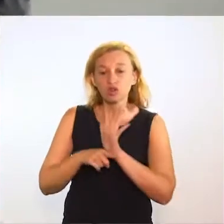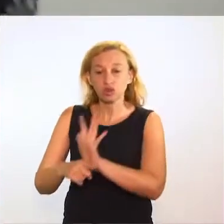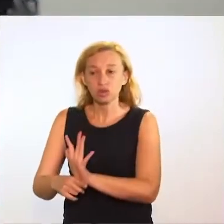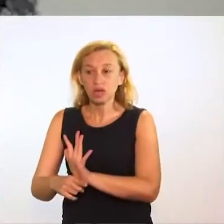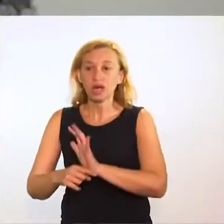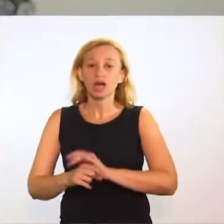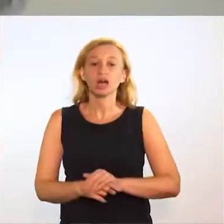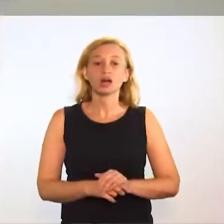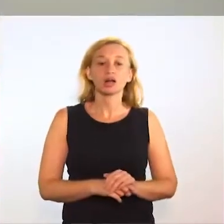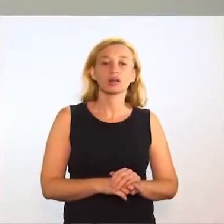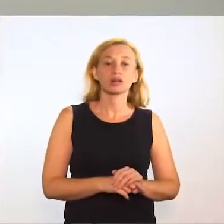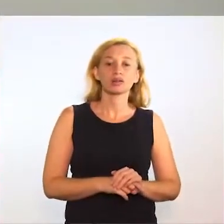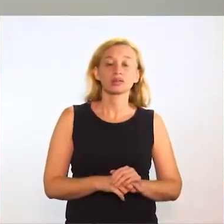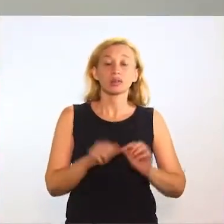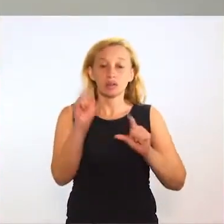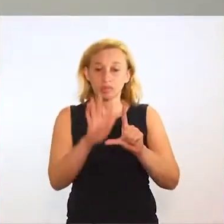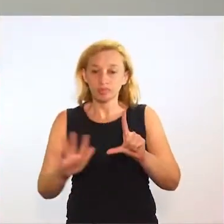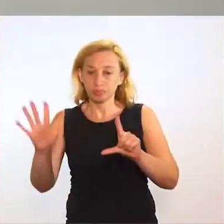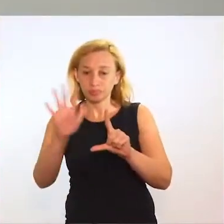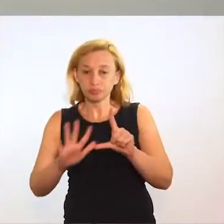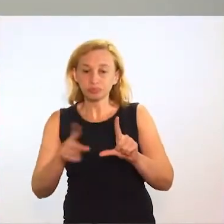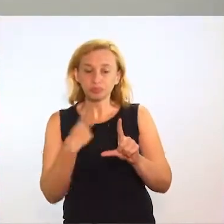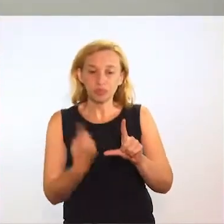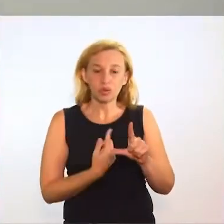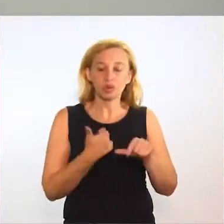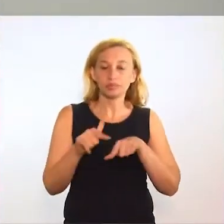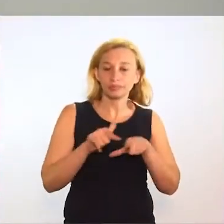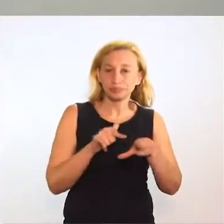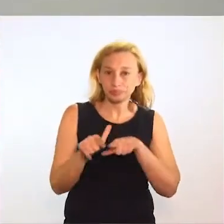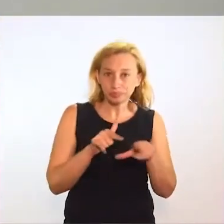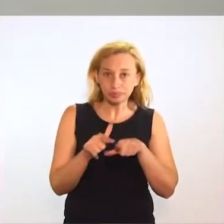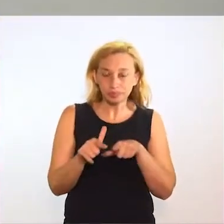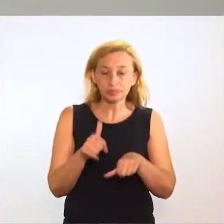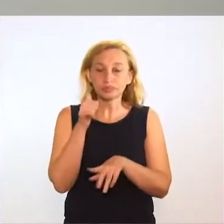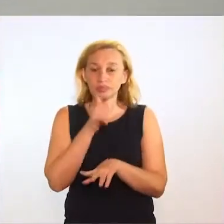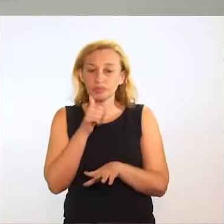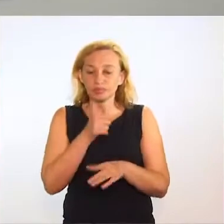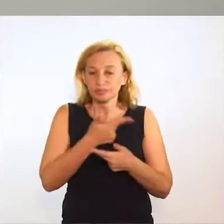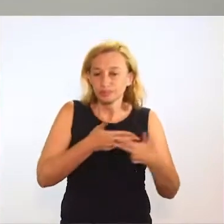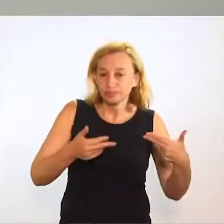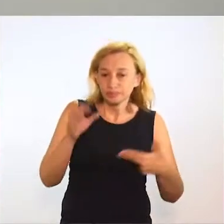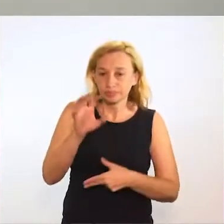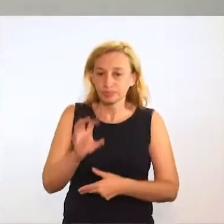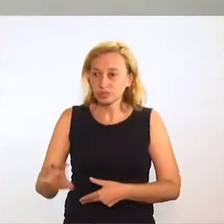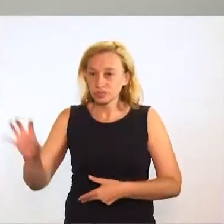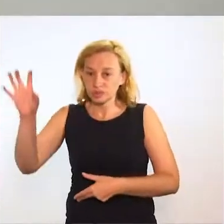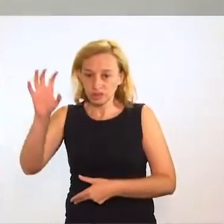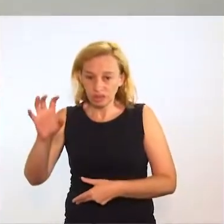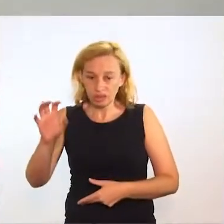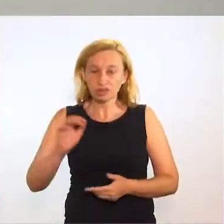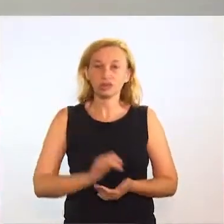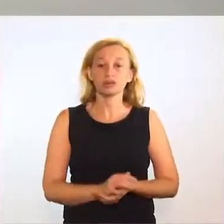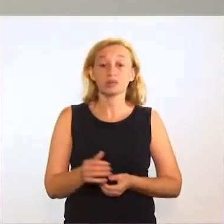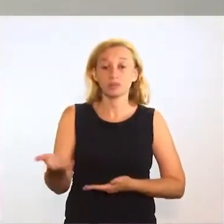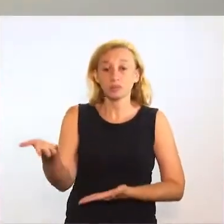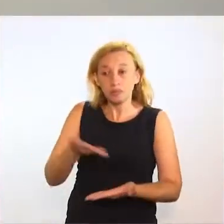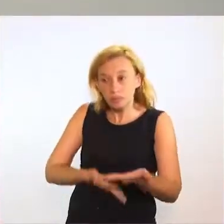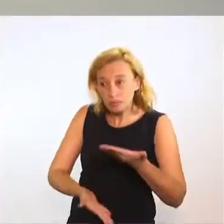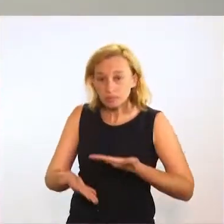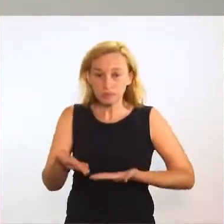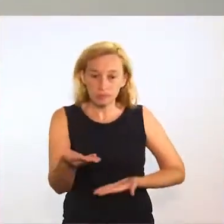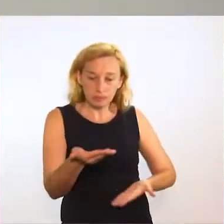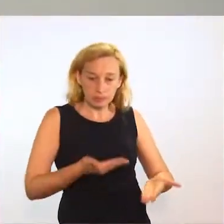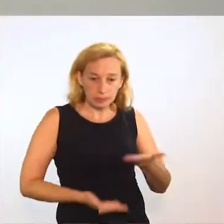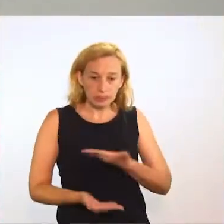Então, a gente, para o futuro, agora prevê que a gente vai ter essas plataformas para a gente trabalhar com essas mulheres de várias regiões, fazer a troca entre